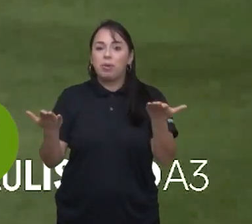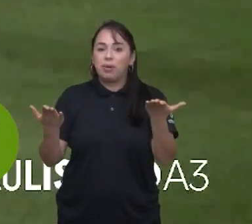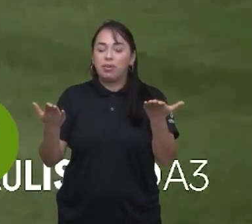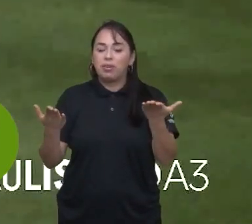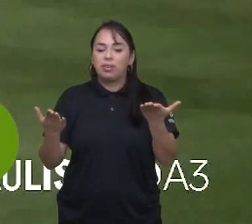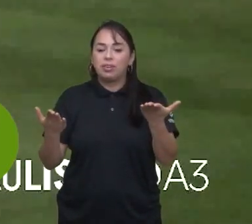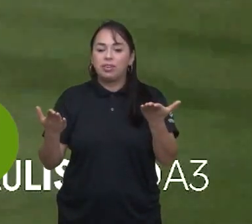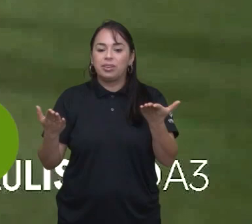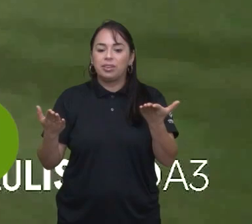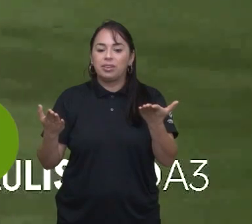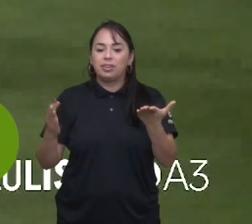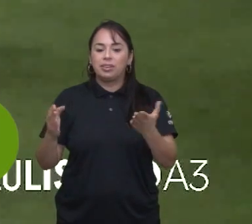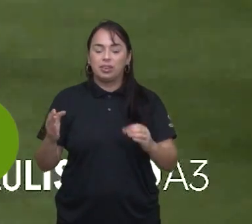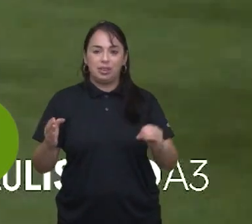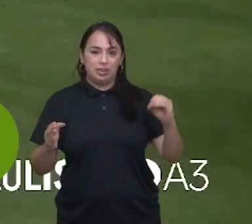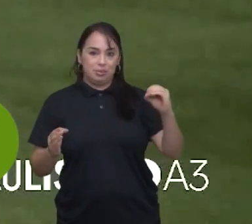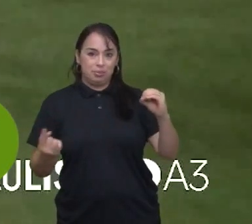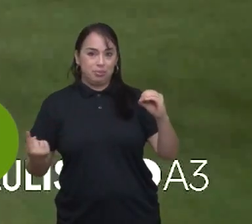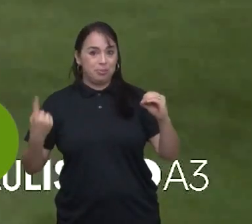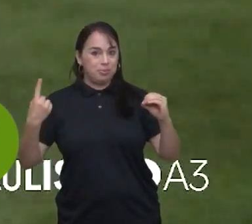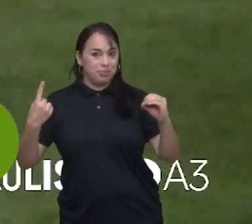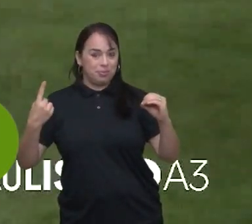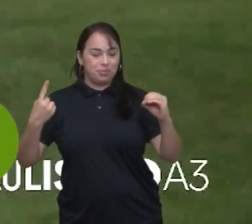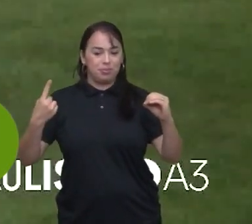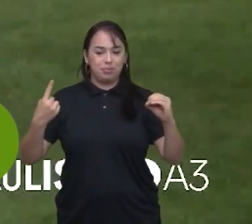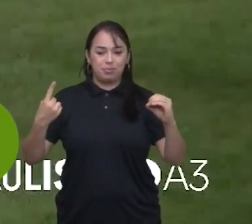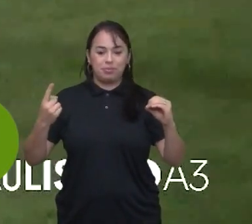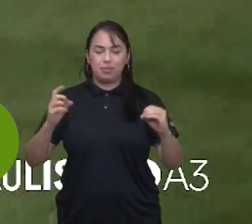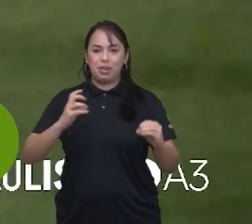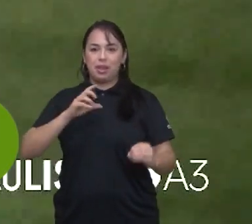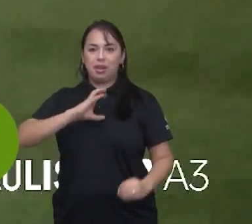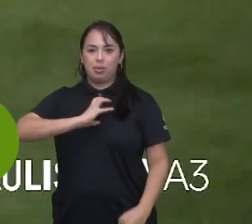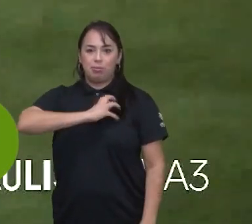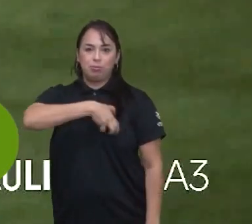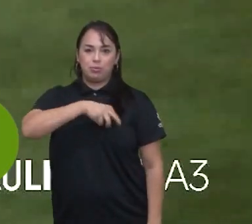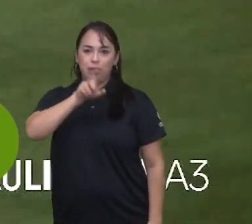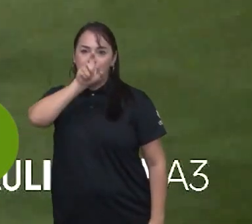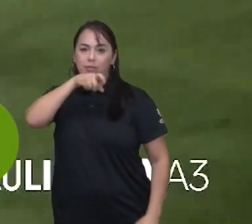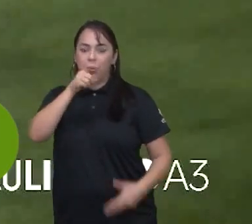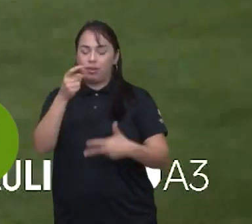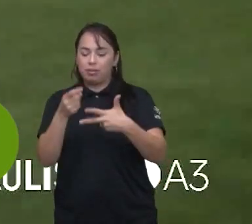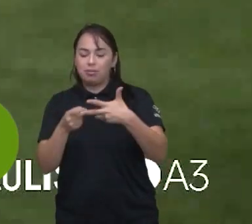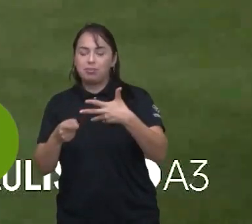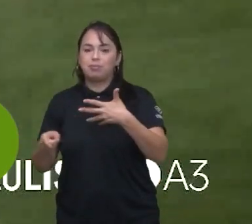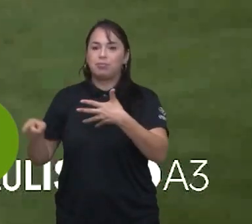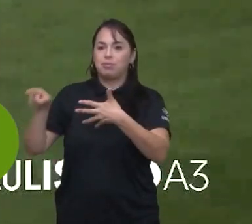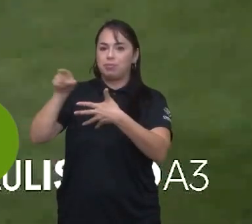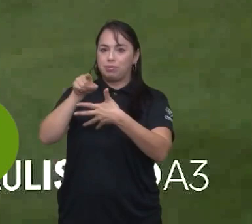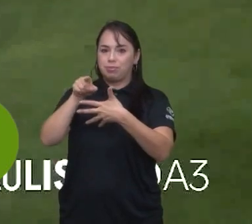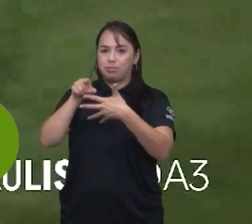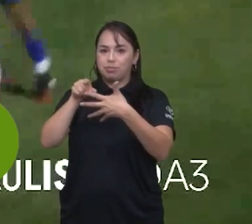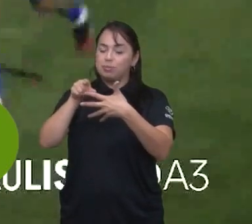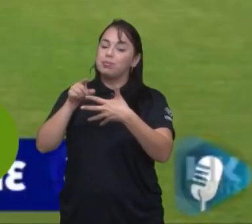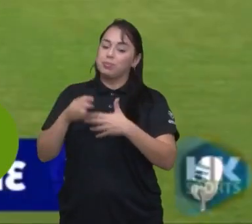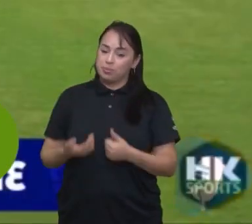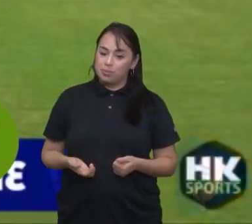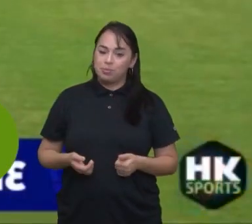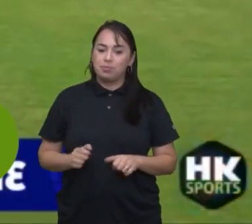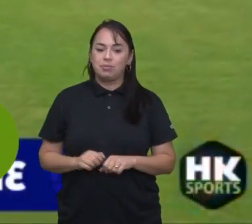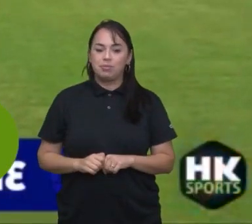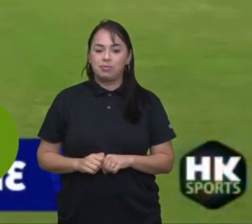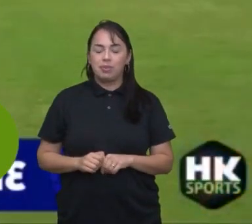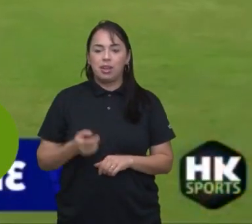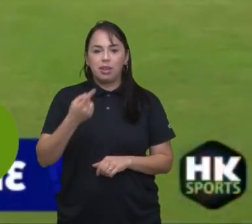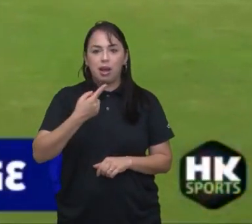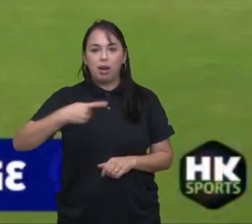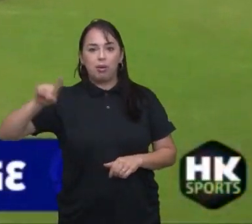Berbel. Bandeirante 0, São José 1. A Águia do Vale subia para a vice-liderança da competição. Na última